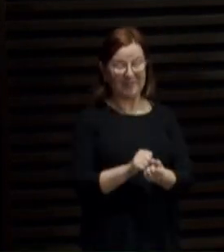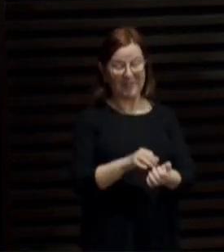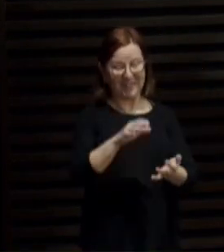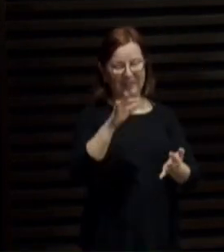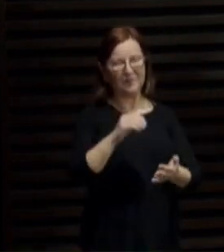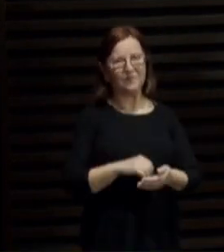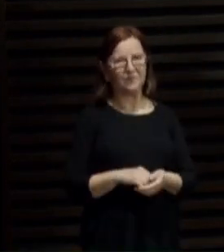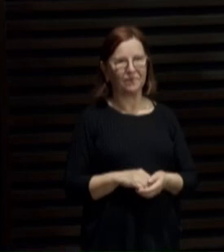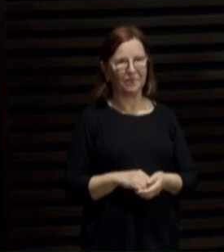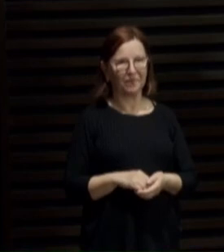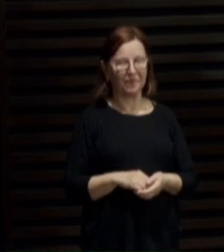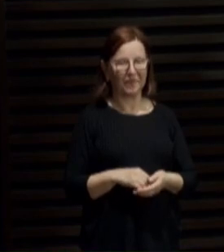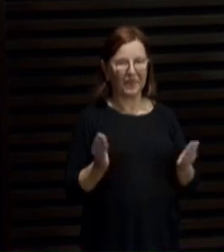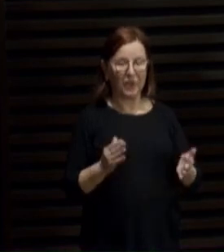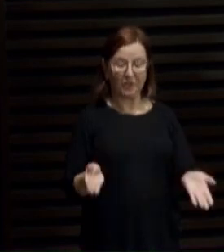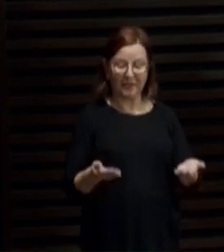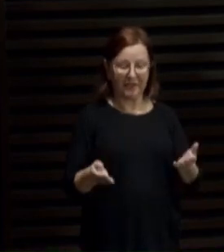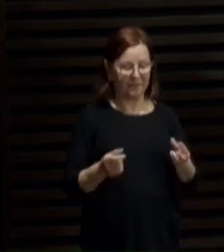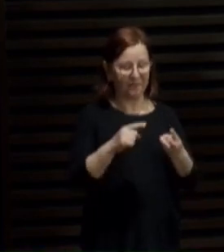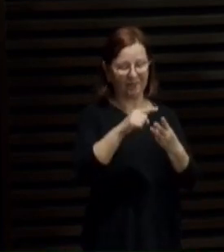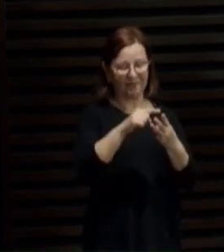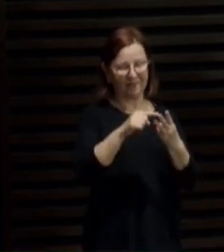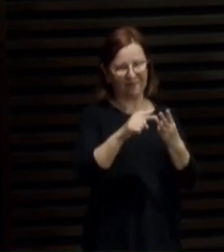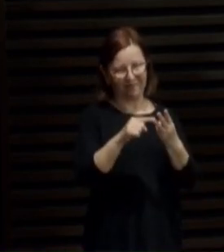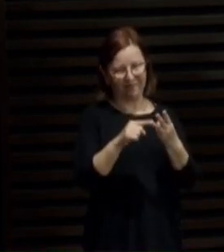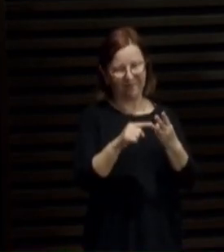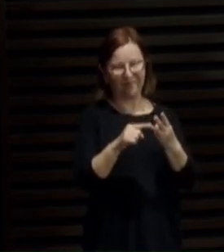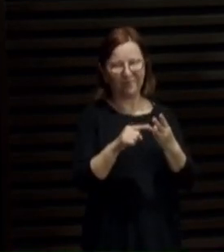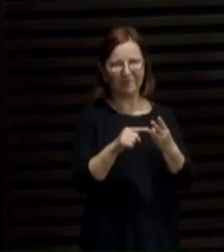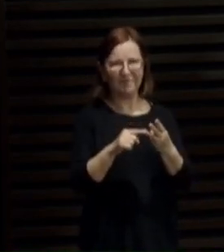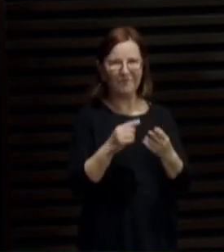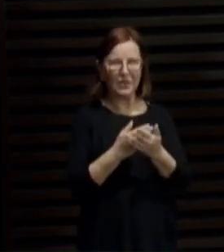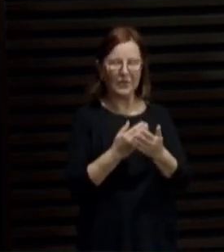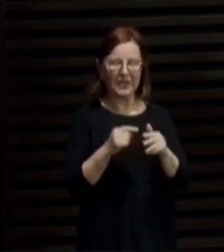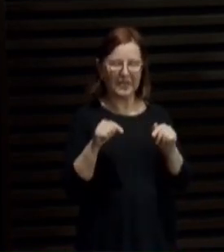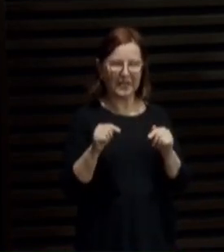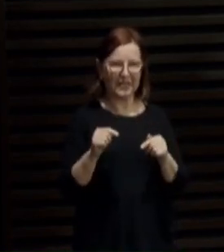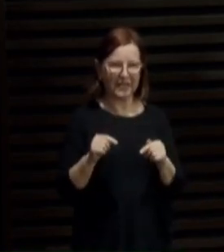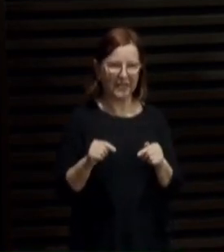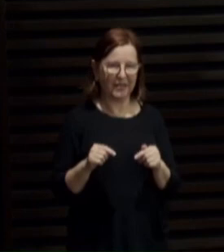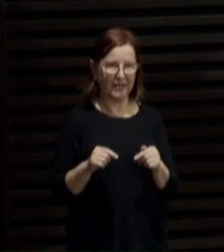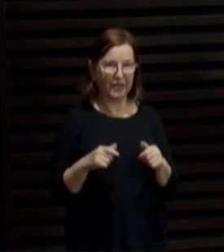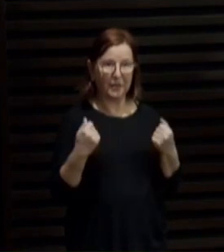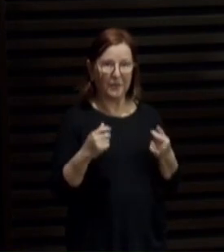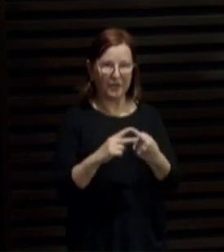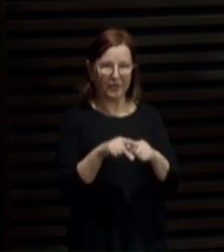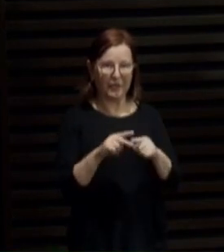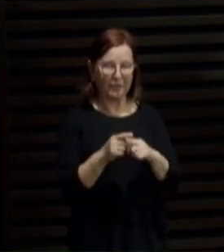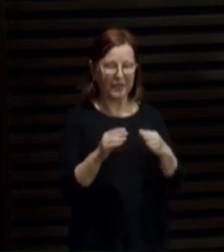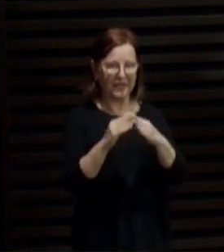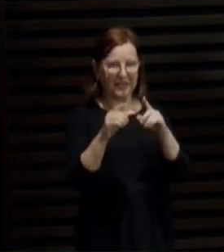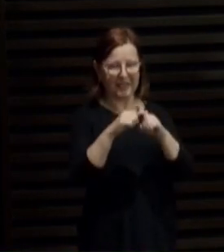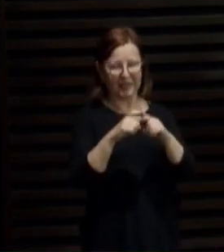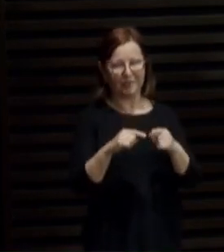Termino enfatizando esses 3 aspectos abordados aqui que exigem disciplina na igreja.